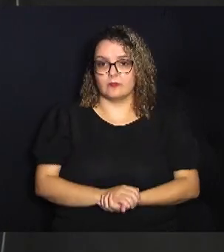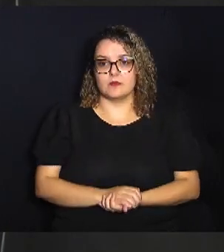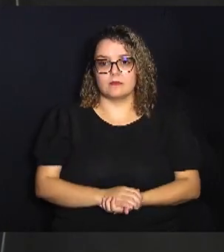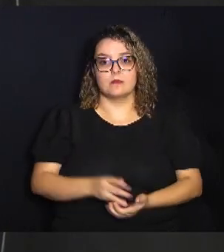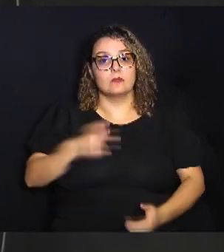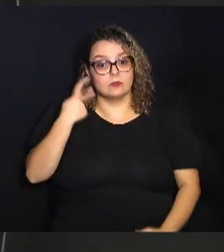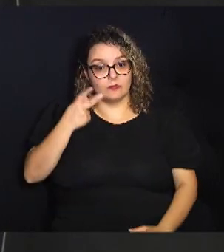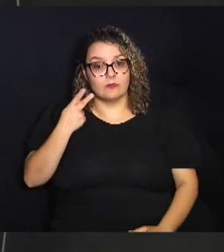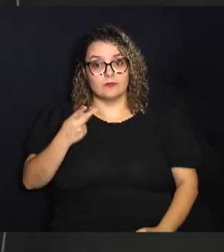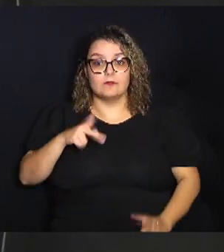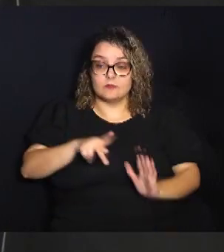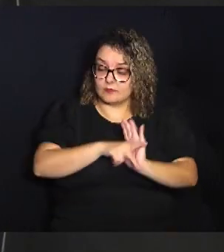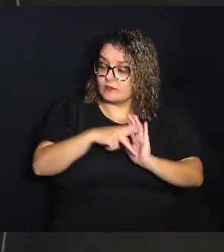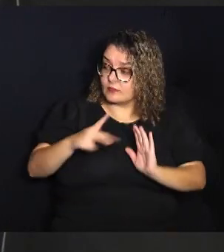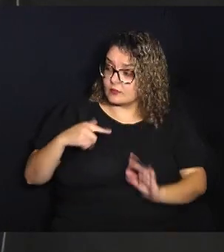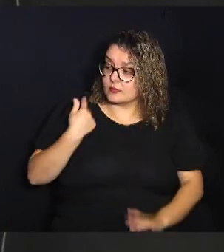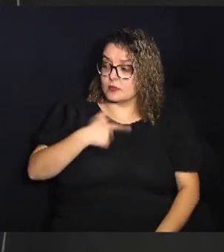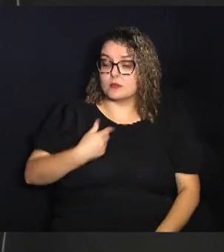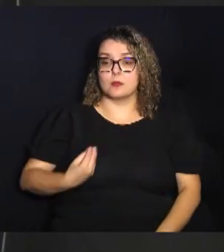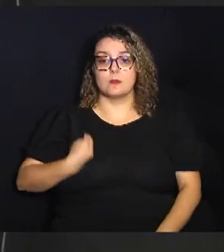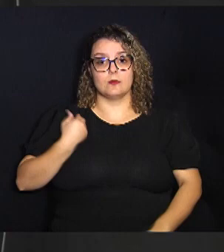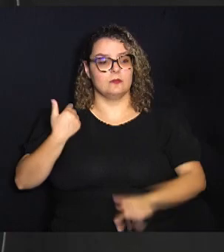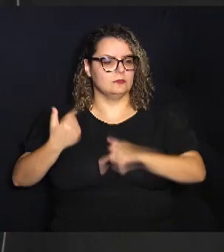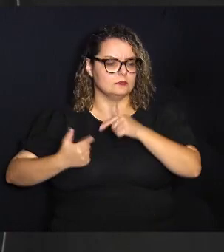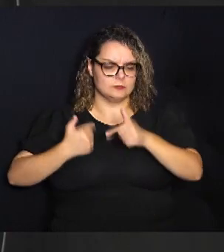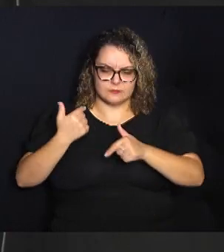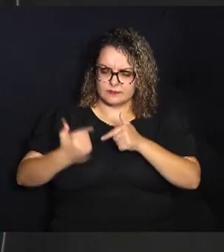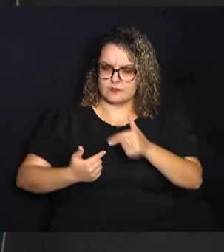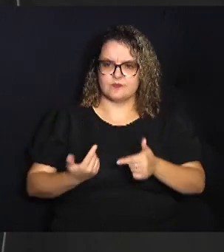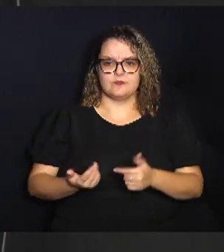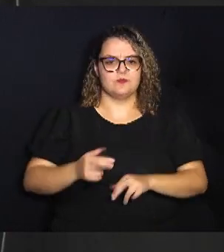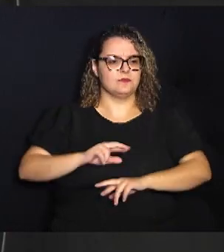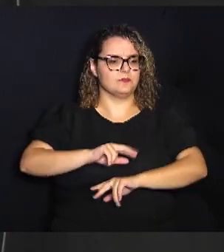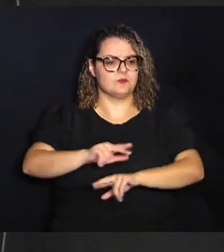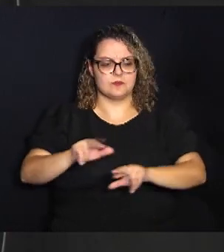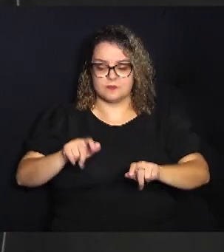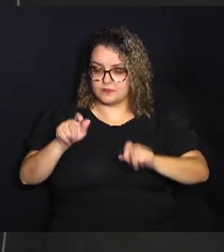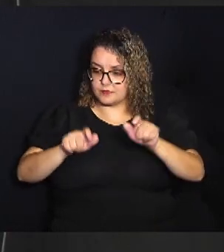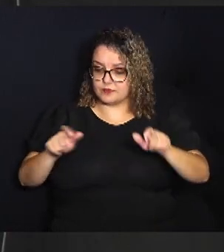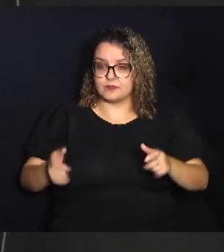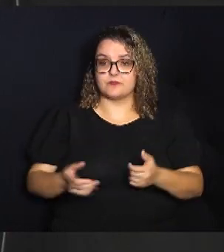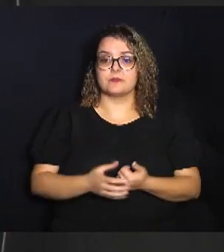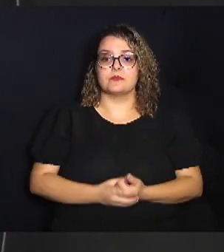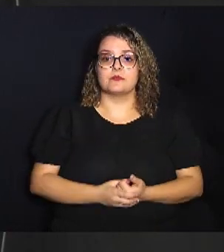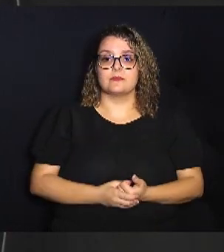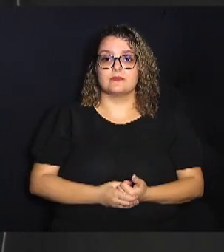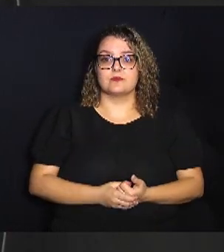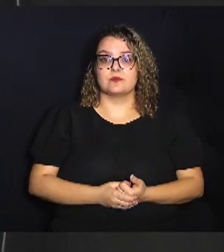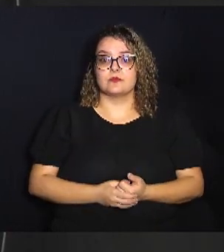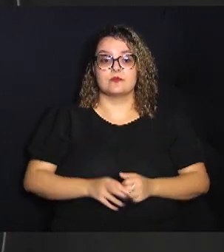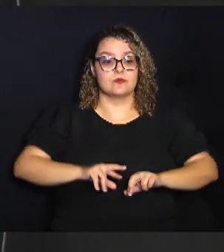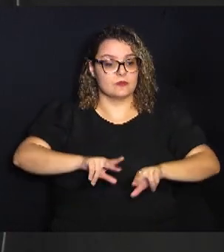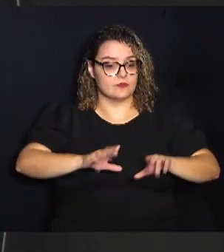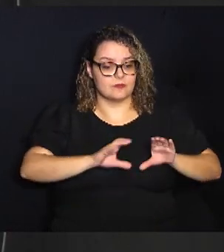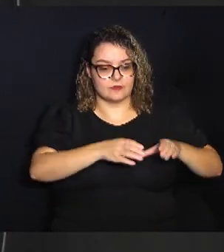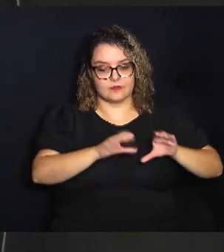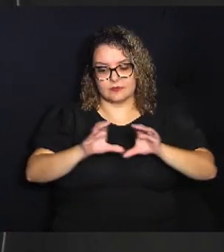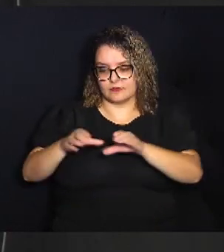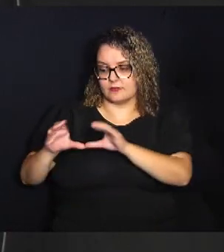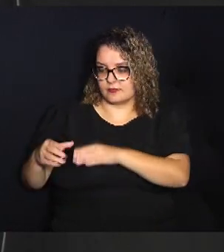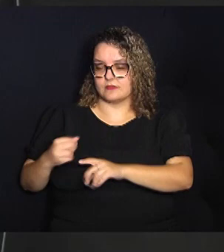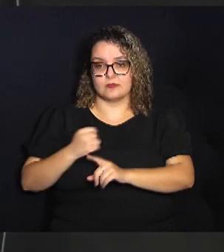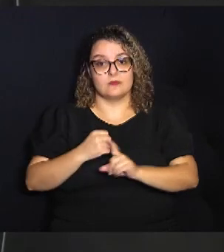parte da nossa vida. Então, trabalhando ali, mexendo com diversas pessoas, diversas classes sociais,